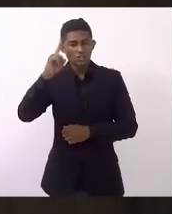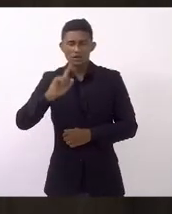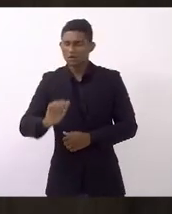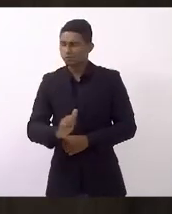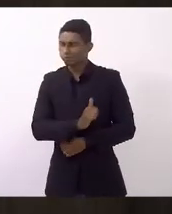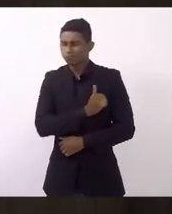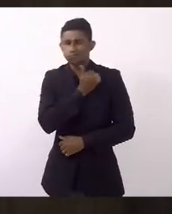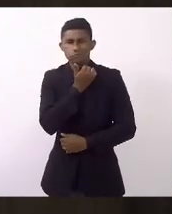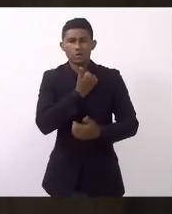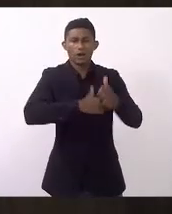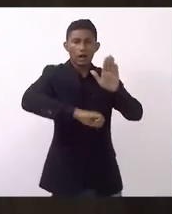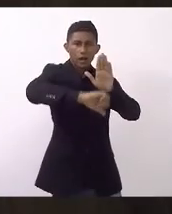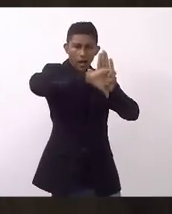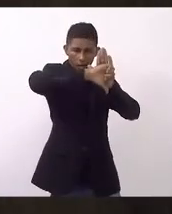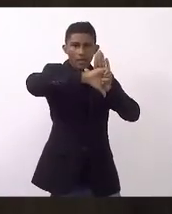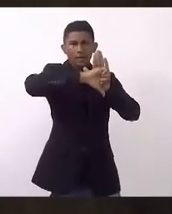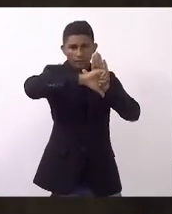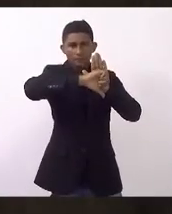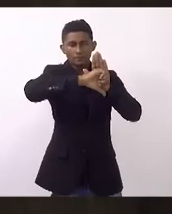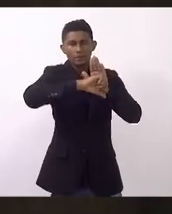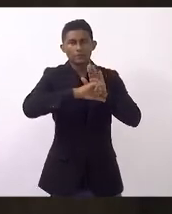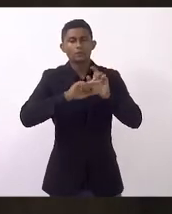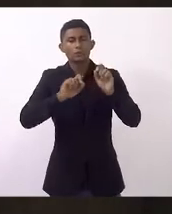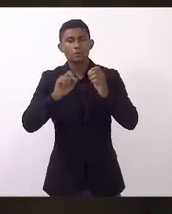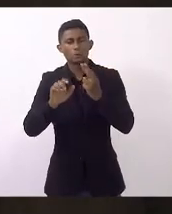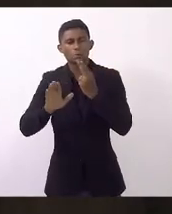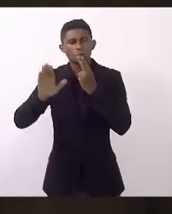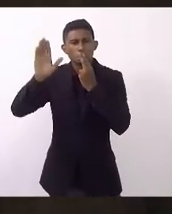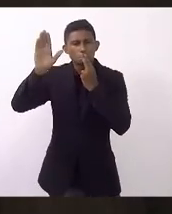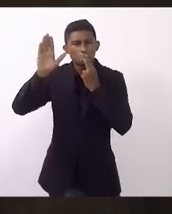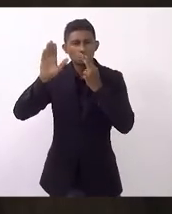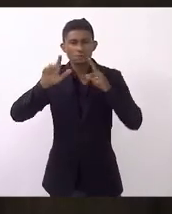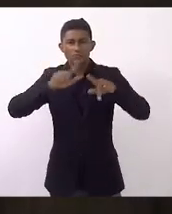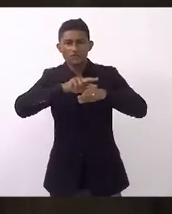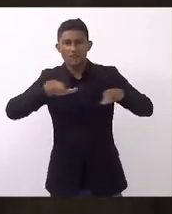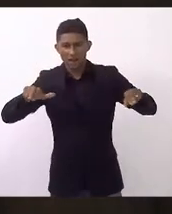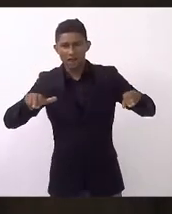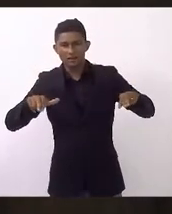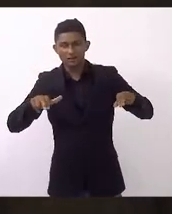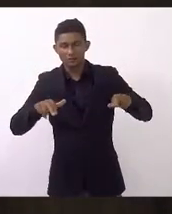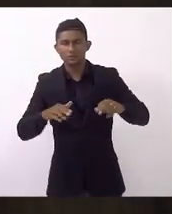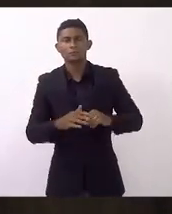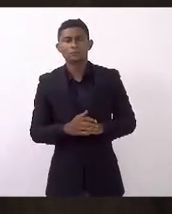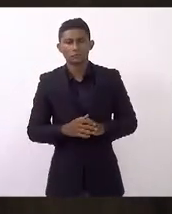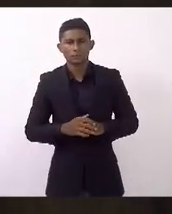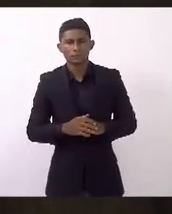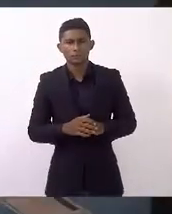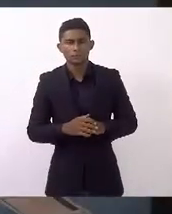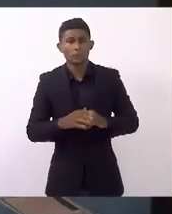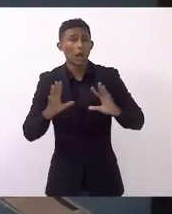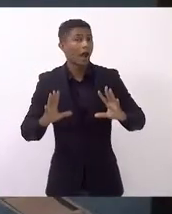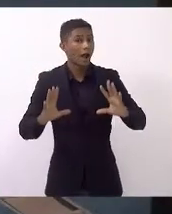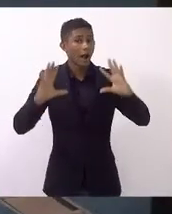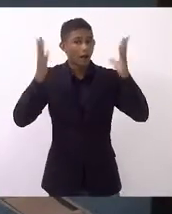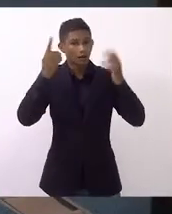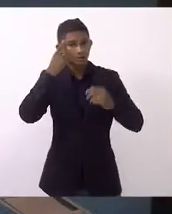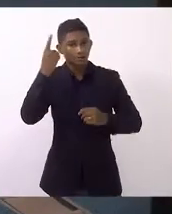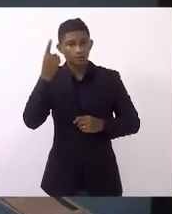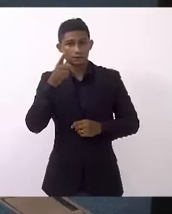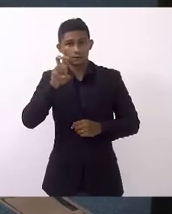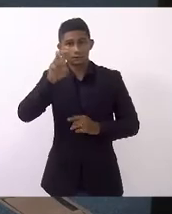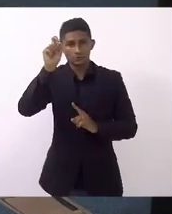os crimes praticados nos regimes nazifascistas, a ser comemorado no dia 5 de